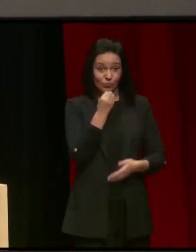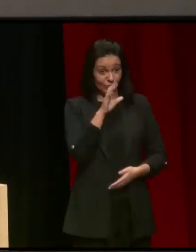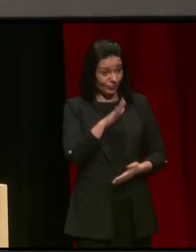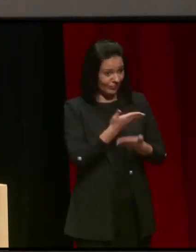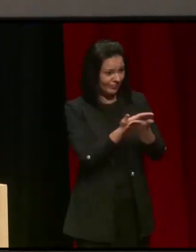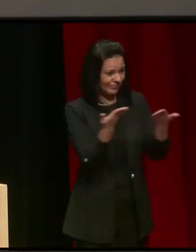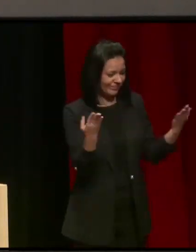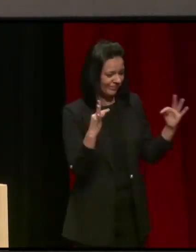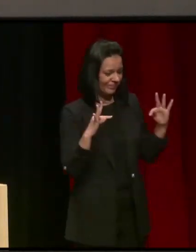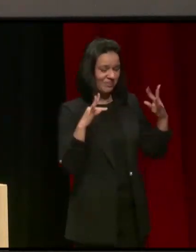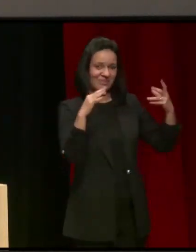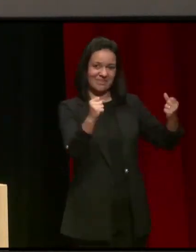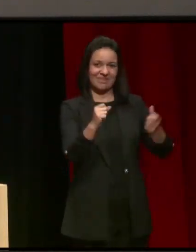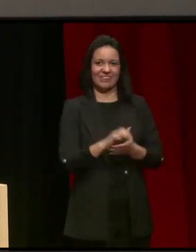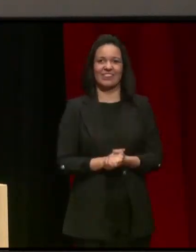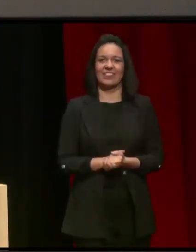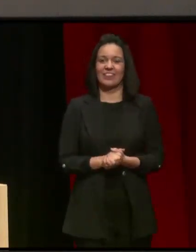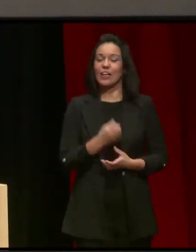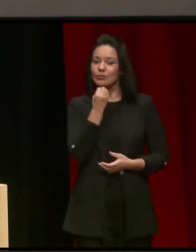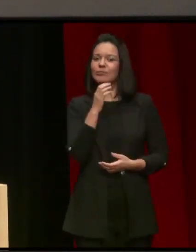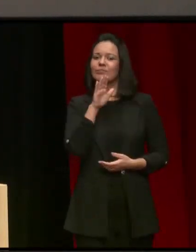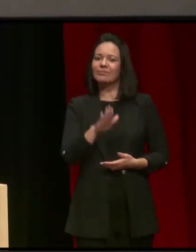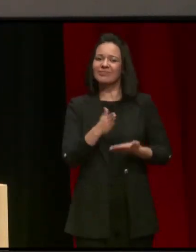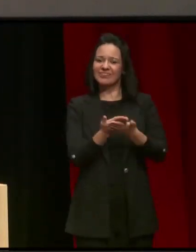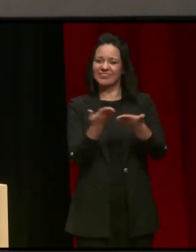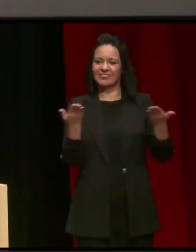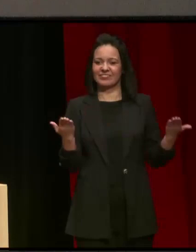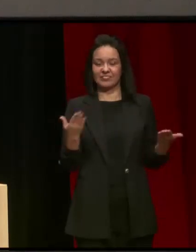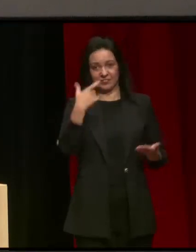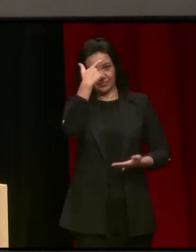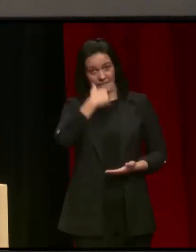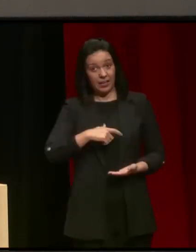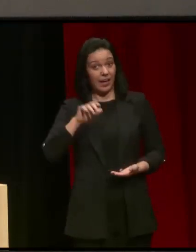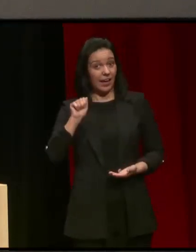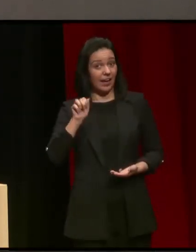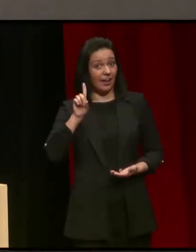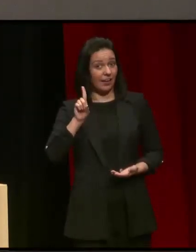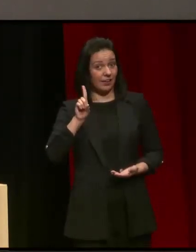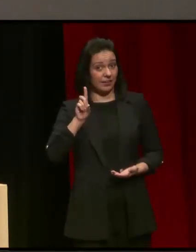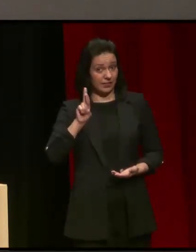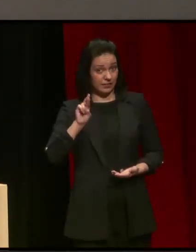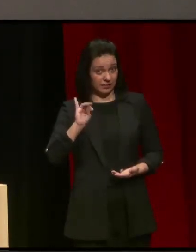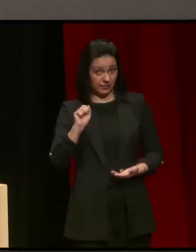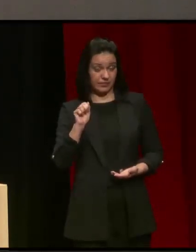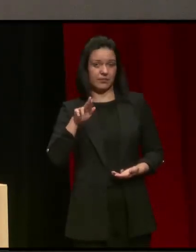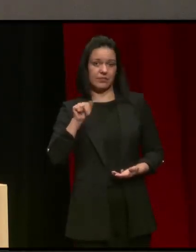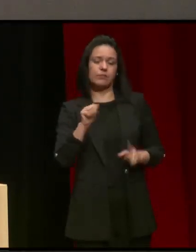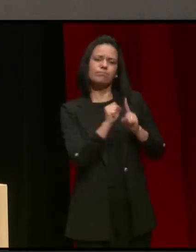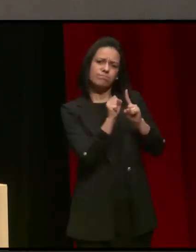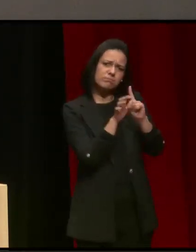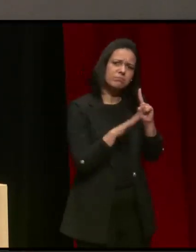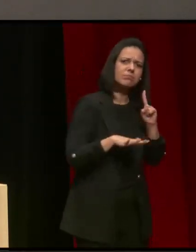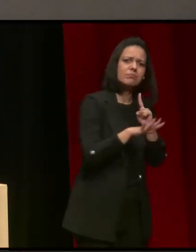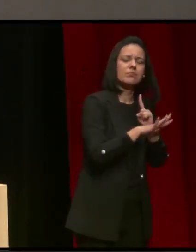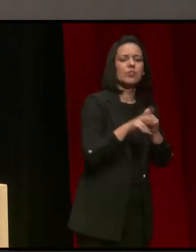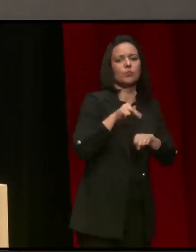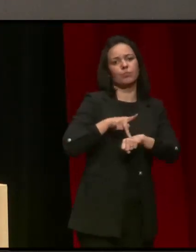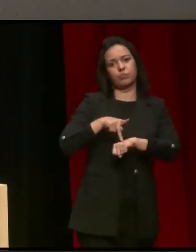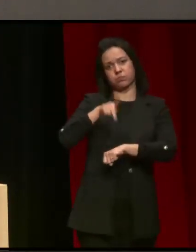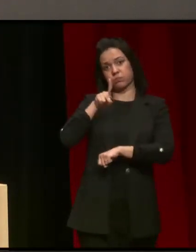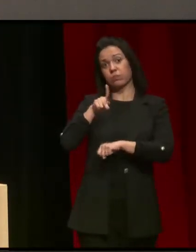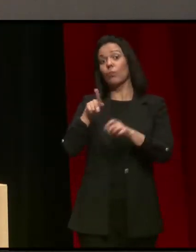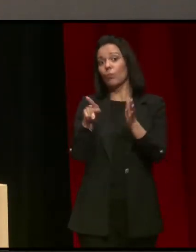tarde a todos. Boa tarde, eu sou a Adriana. Sou assistente social, sou pós-graduada em